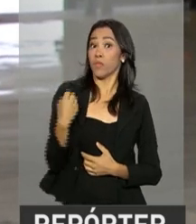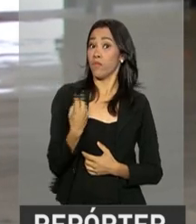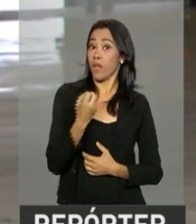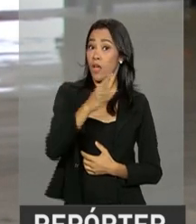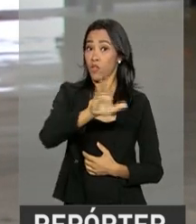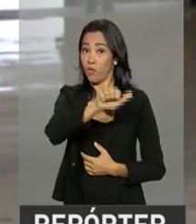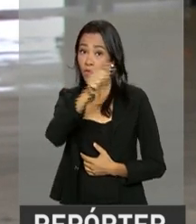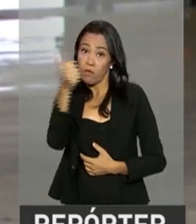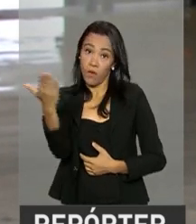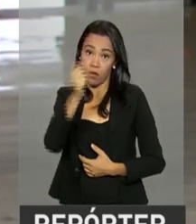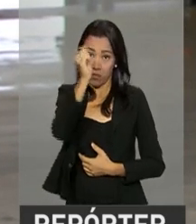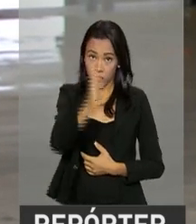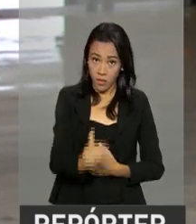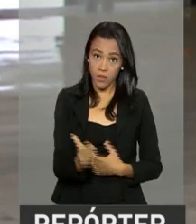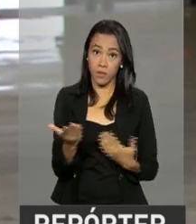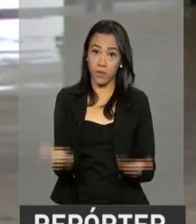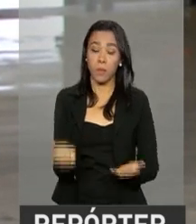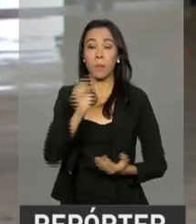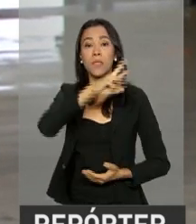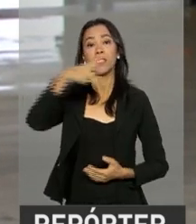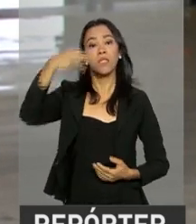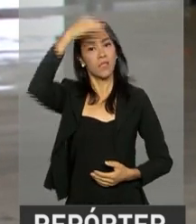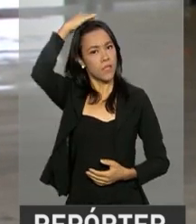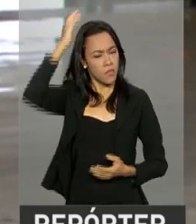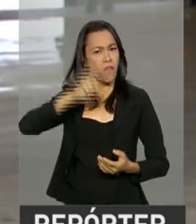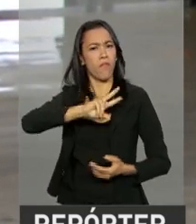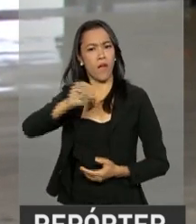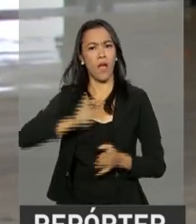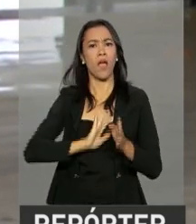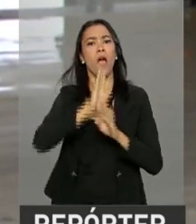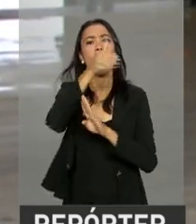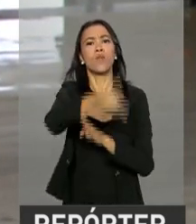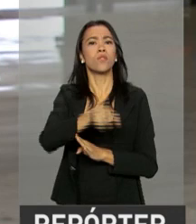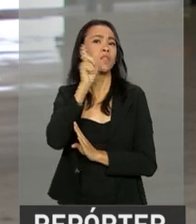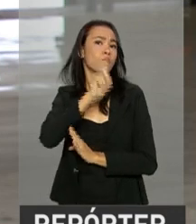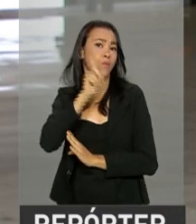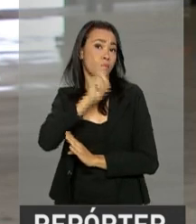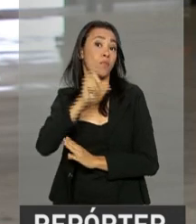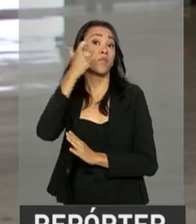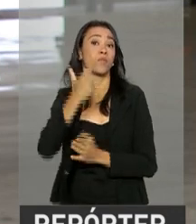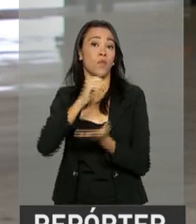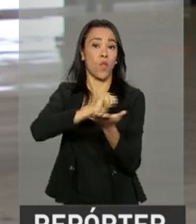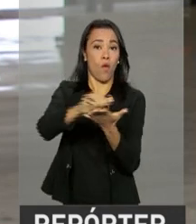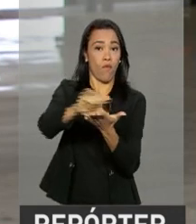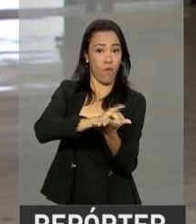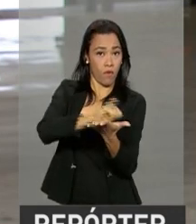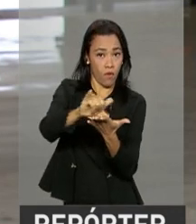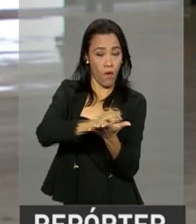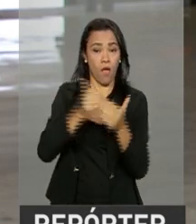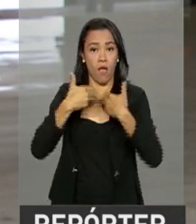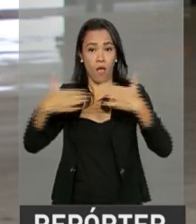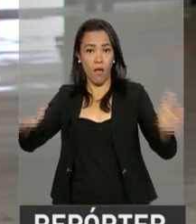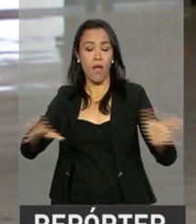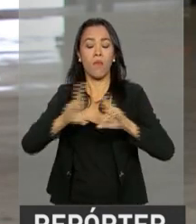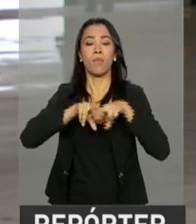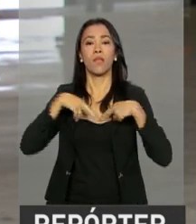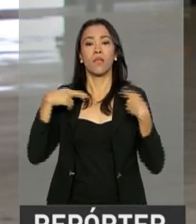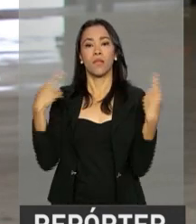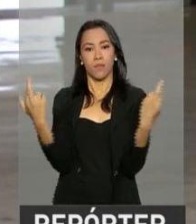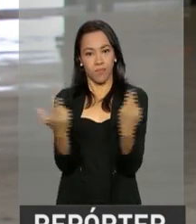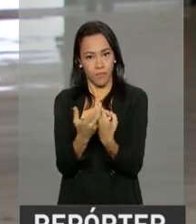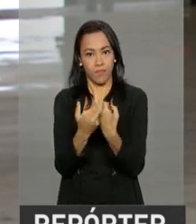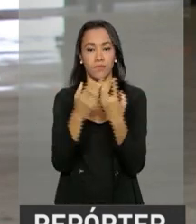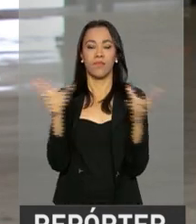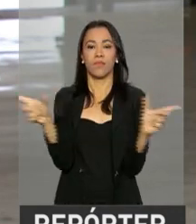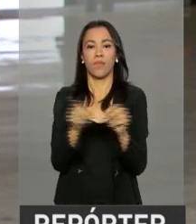internacional como você falou Michel Temer vai a Nova York nos Estados Unidos onde abre a 71ª assembleia